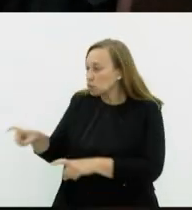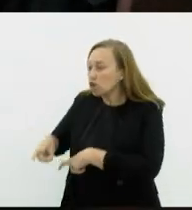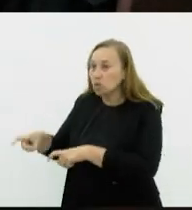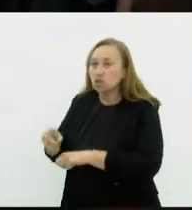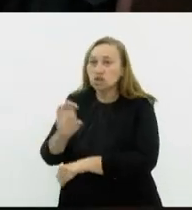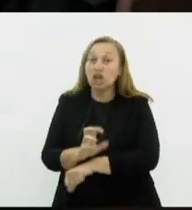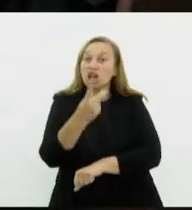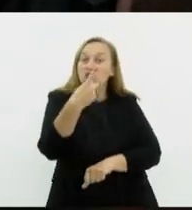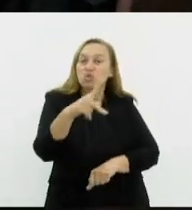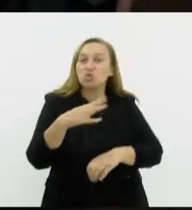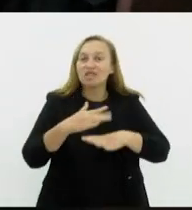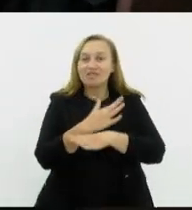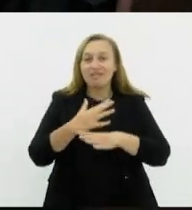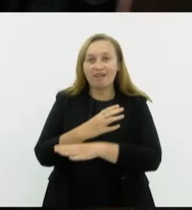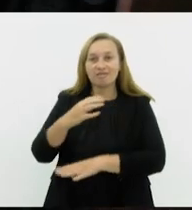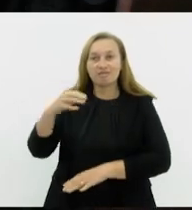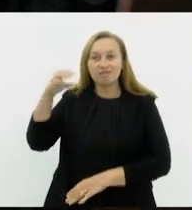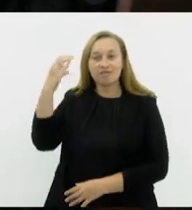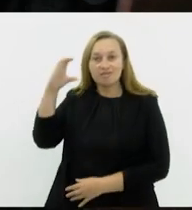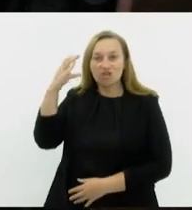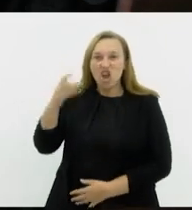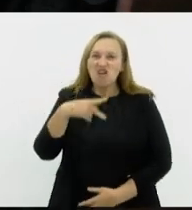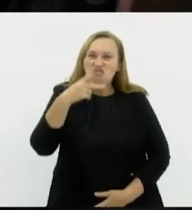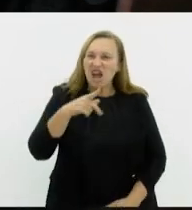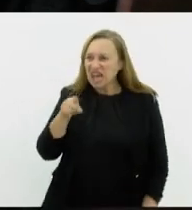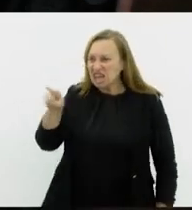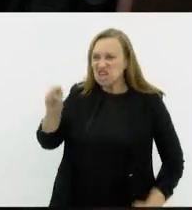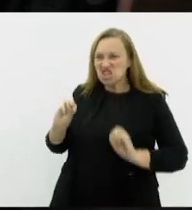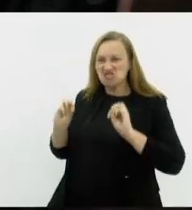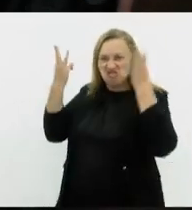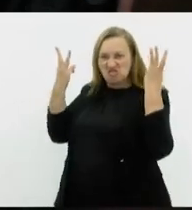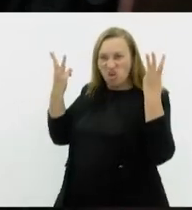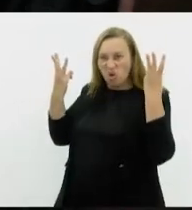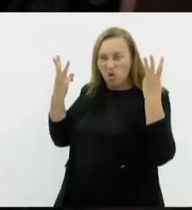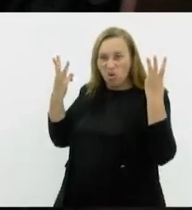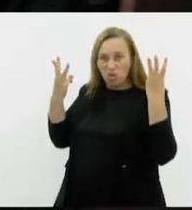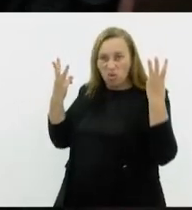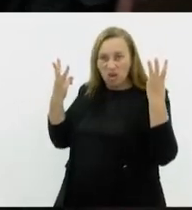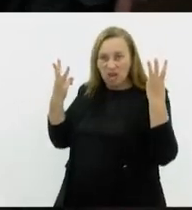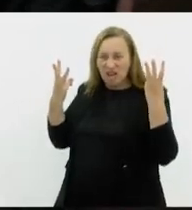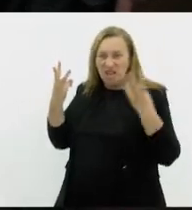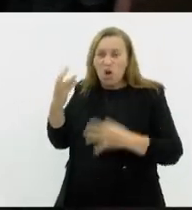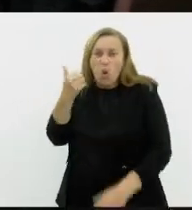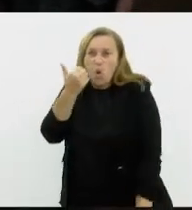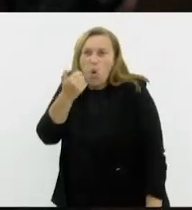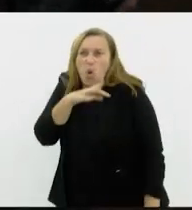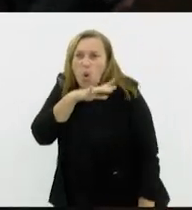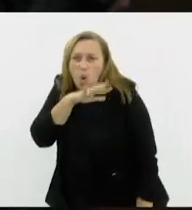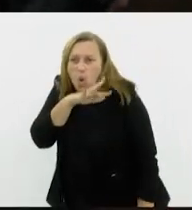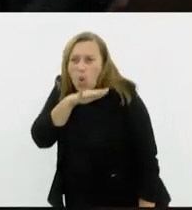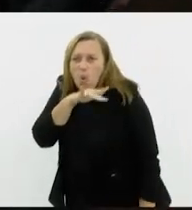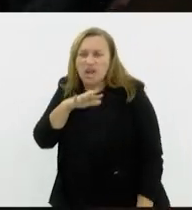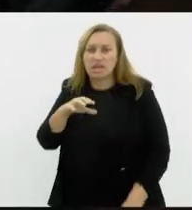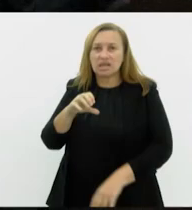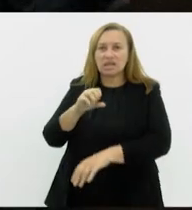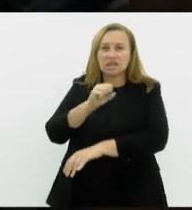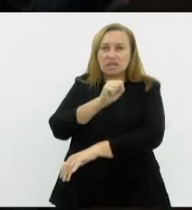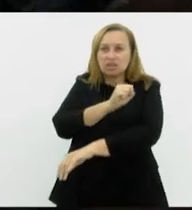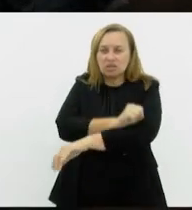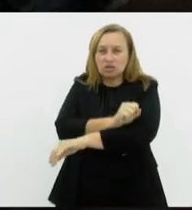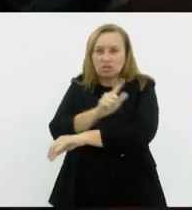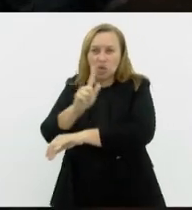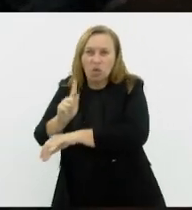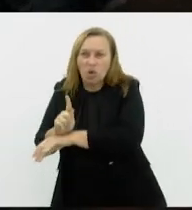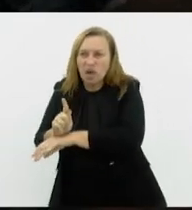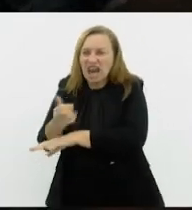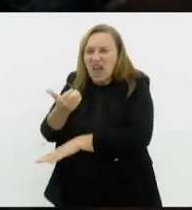inclusive da sua cidade, Niterói. Falar que aquele showzinho, aquele circo dos horrores, aquela Sodoma e Gomorra, aquela pouca